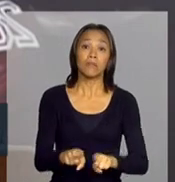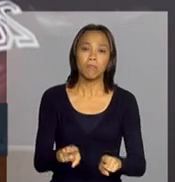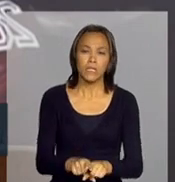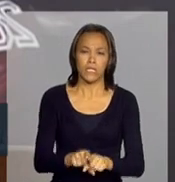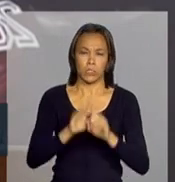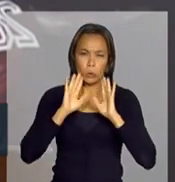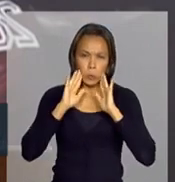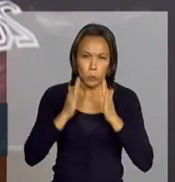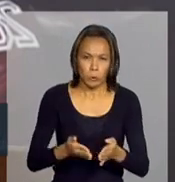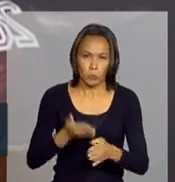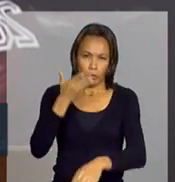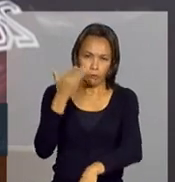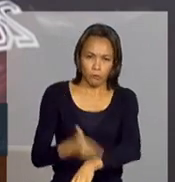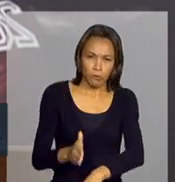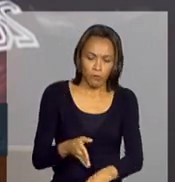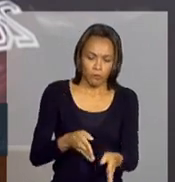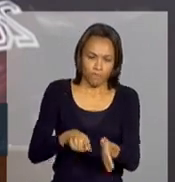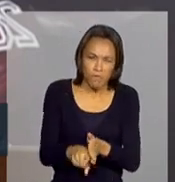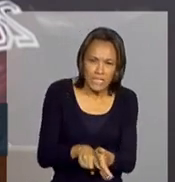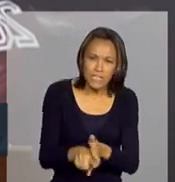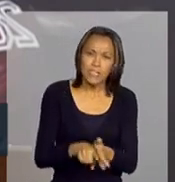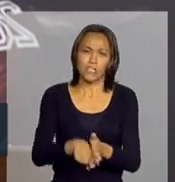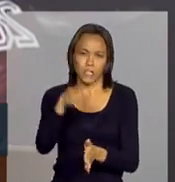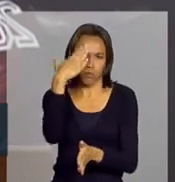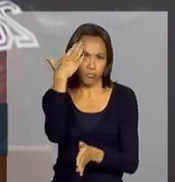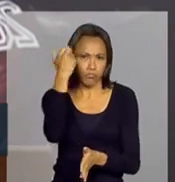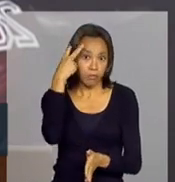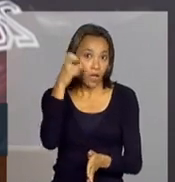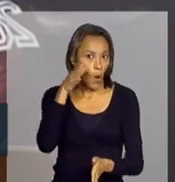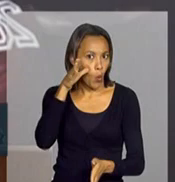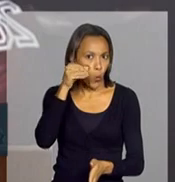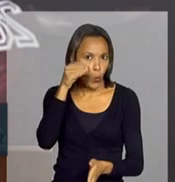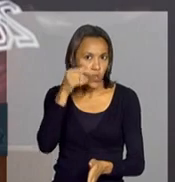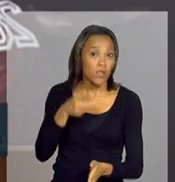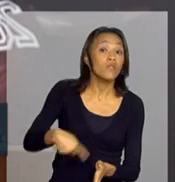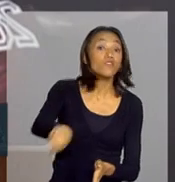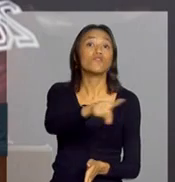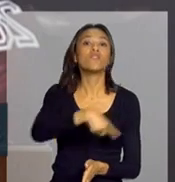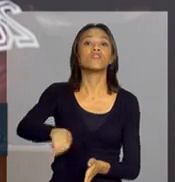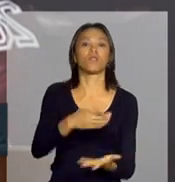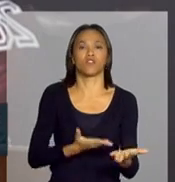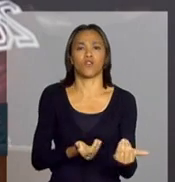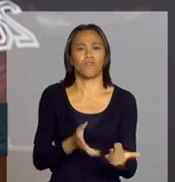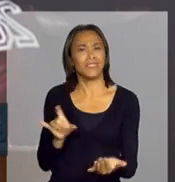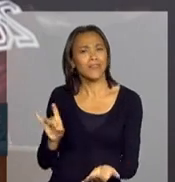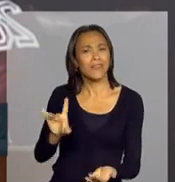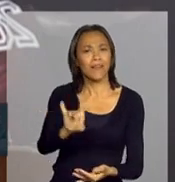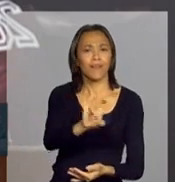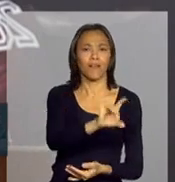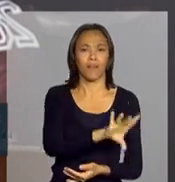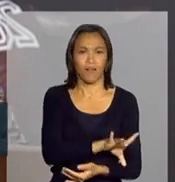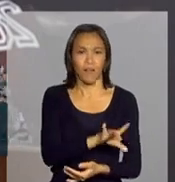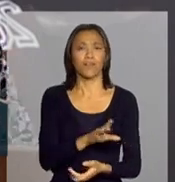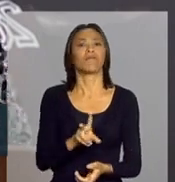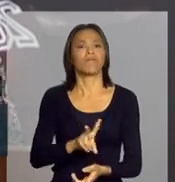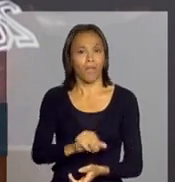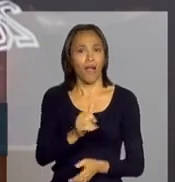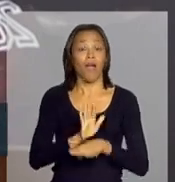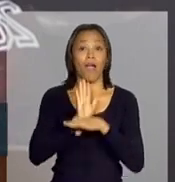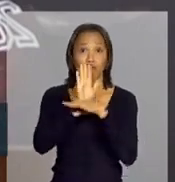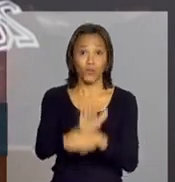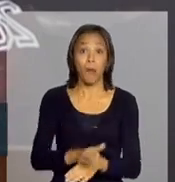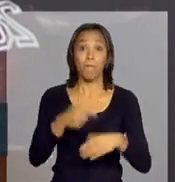dedicação o talento e a curiosidade de vocês de cada um contribuem